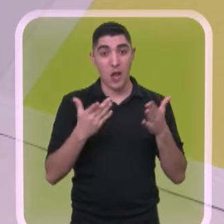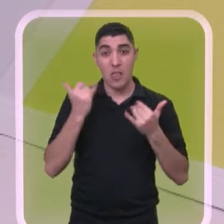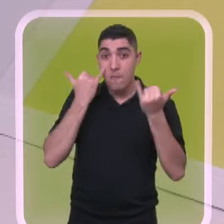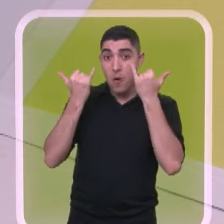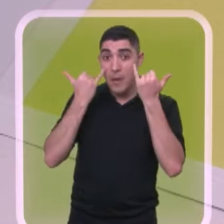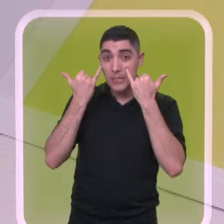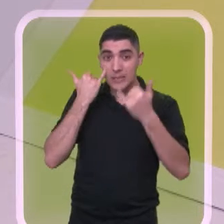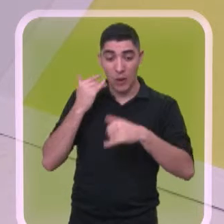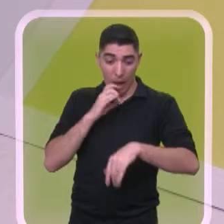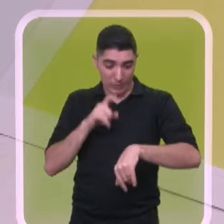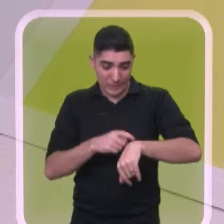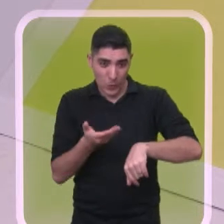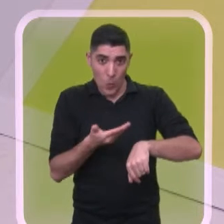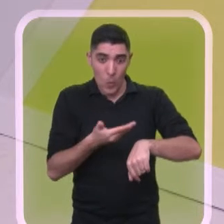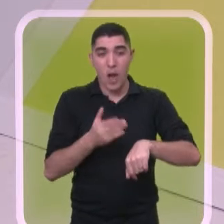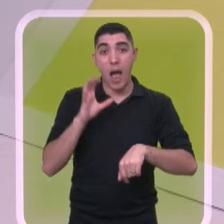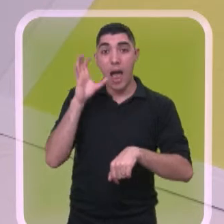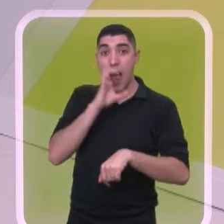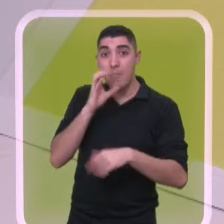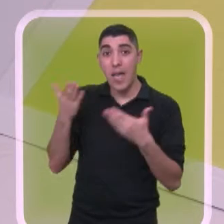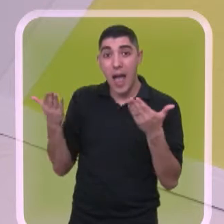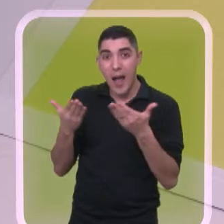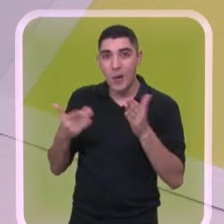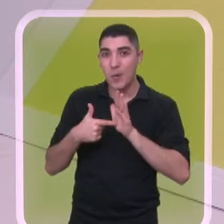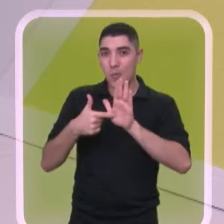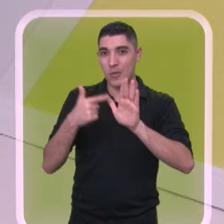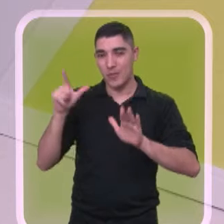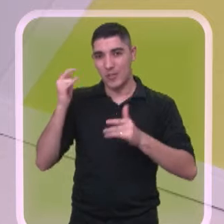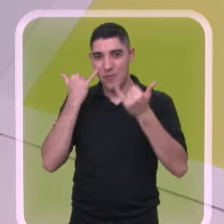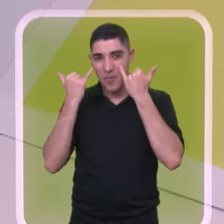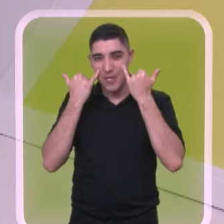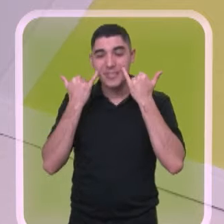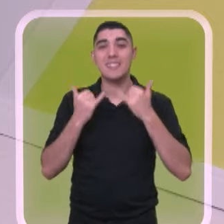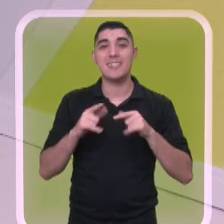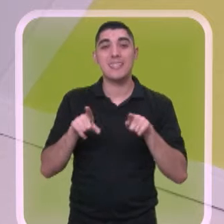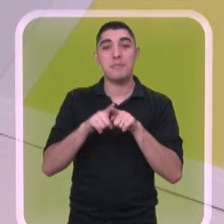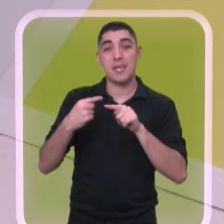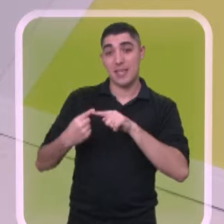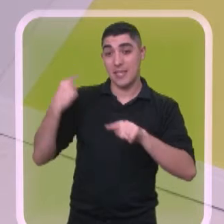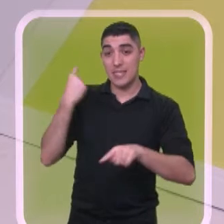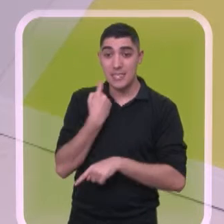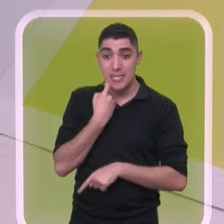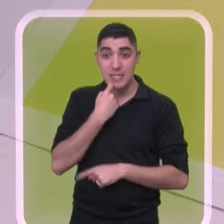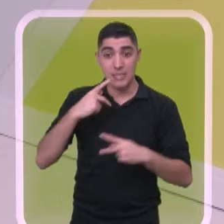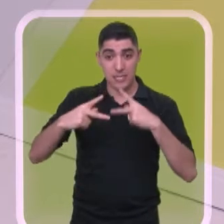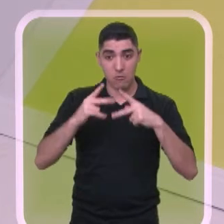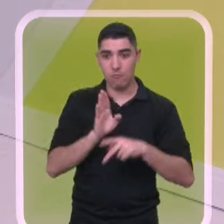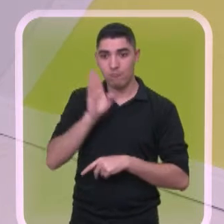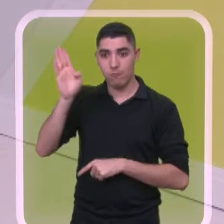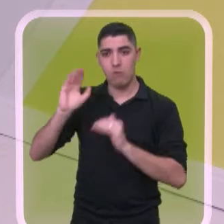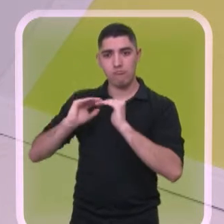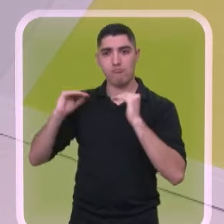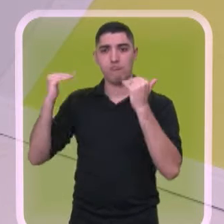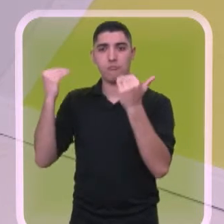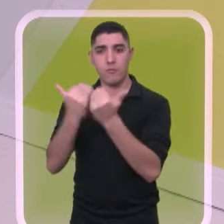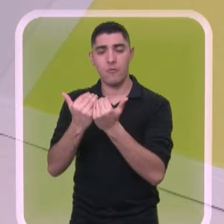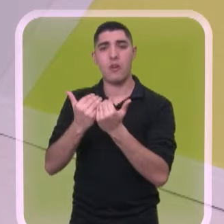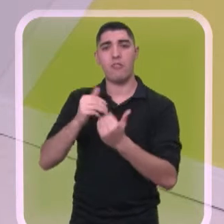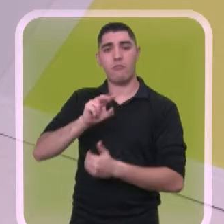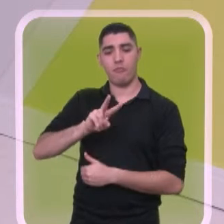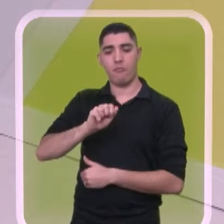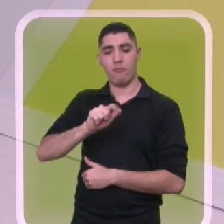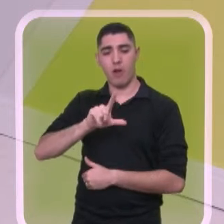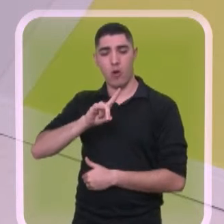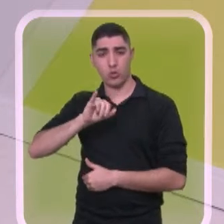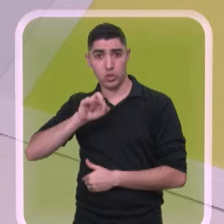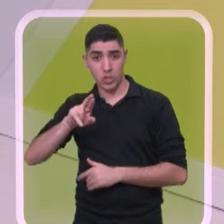para. Tá olhando o relógio, tá com pressa. Falando de futsal, na última sexta-feira, o São José foi até o ginásio Vladimir Marques enfrentar o Corinthians pelo